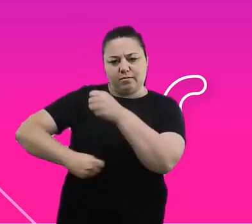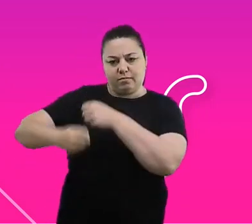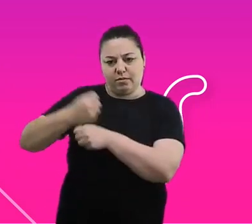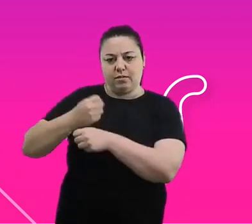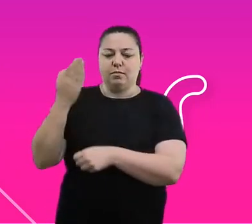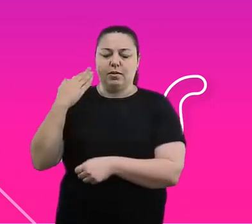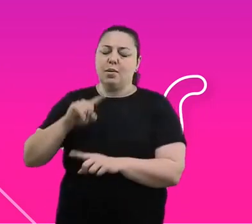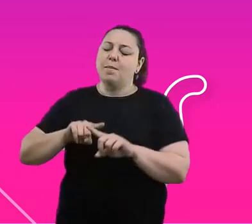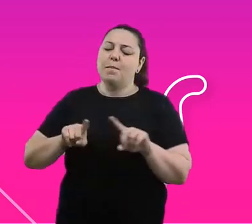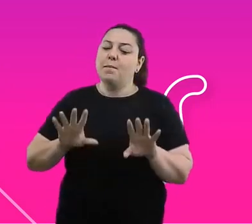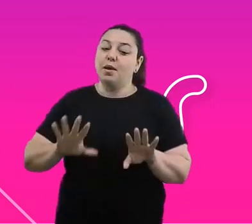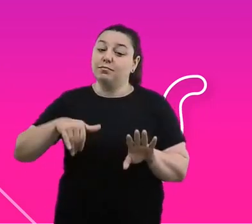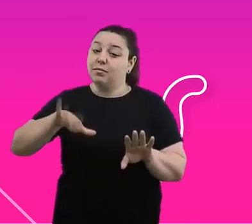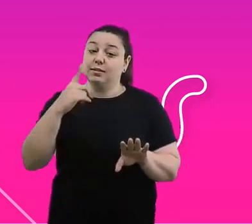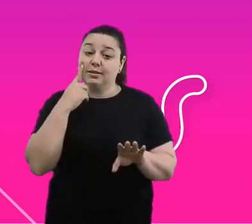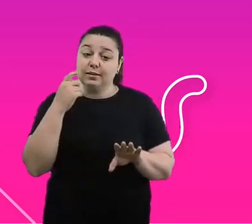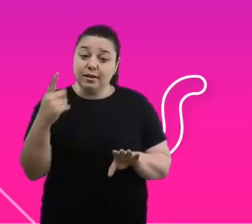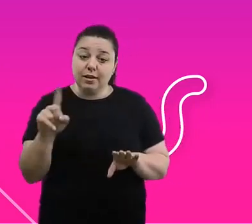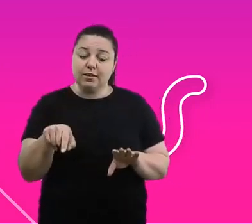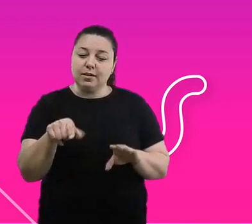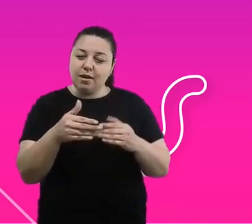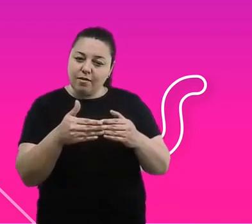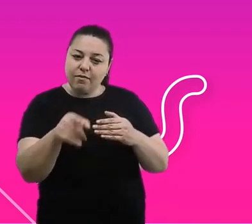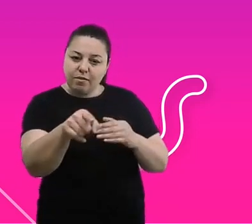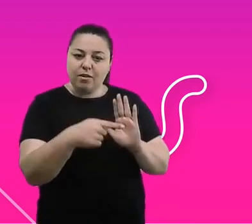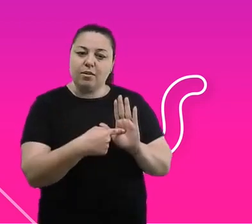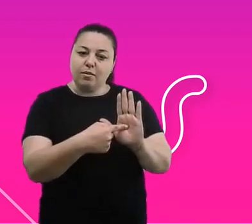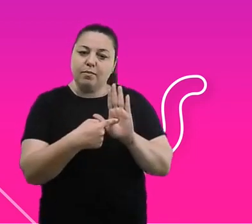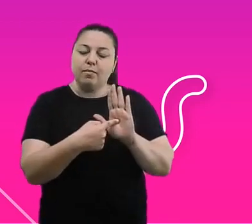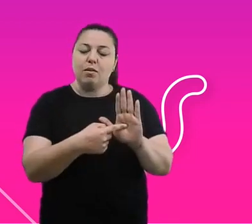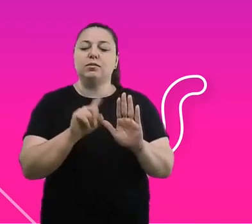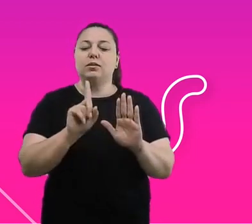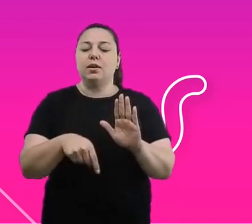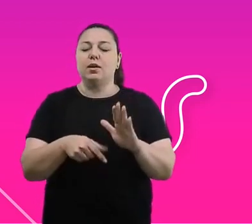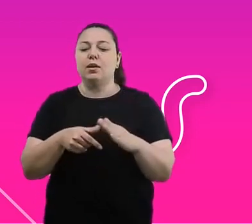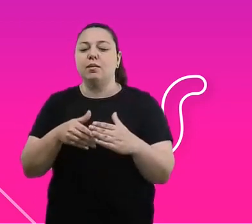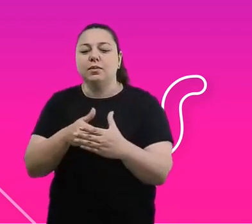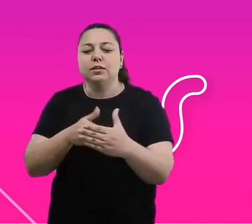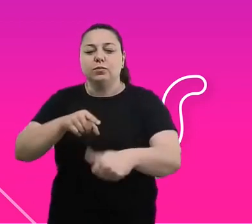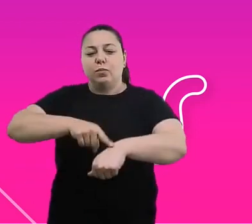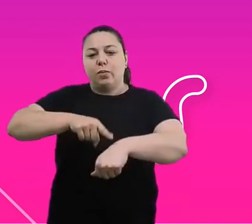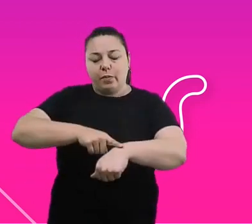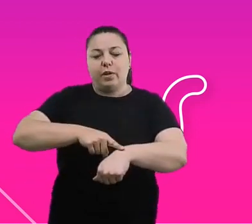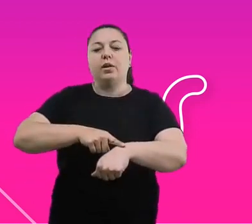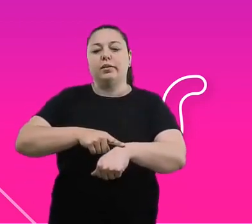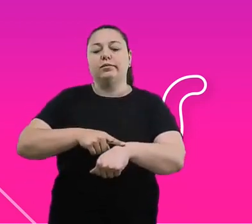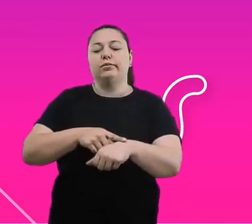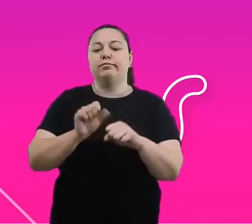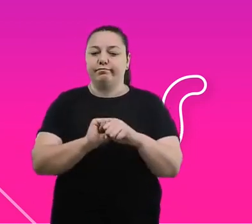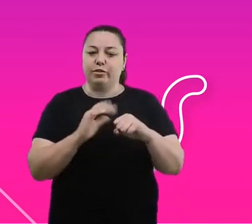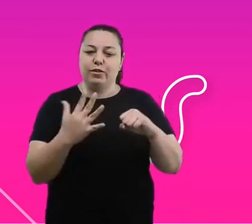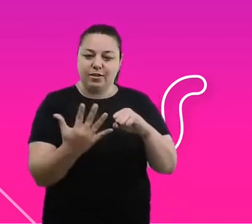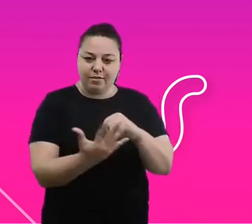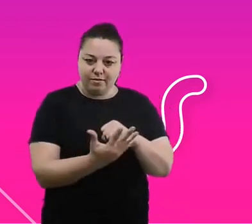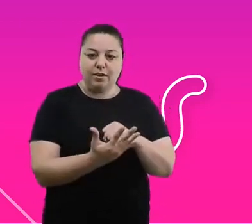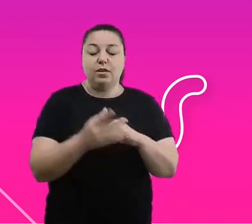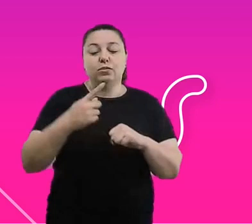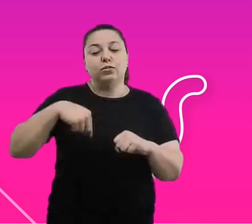Eu sou um fã de trabalho de cultura analítica, cultura data-driven. Vocês têm que desenvolver isso, todo mundo tem que desenvolver, vocês estão